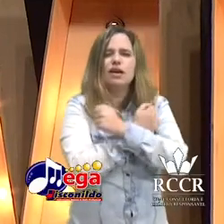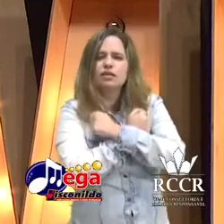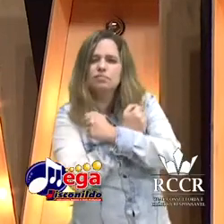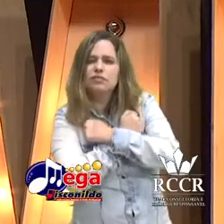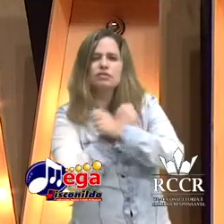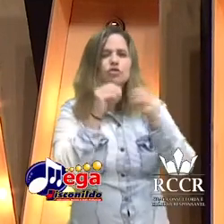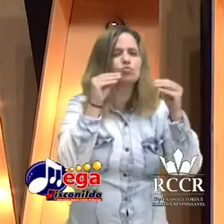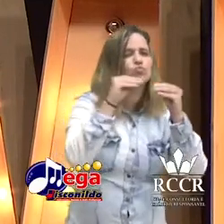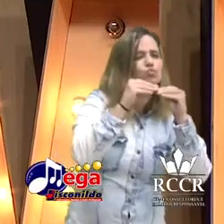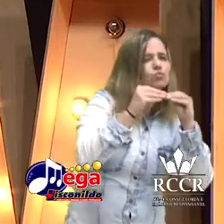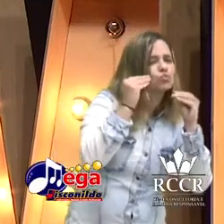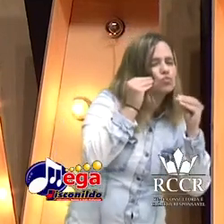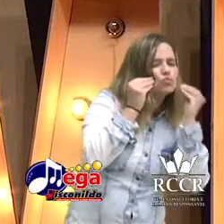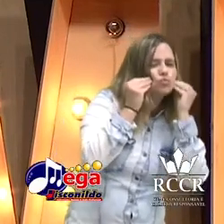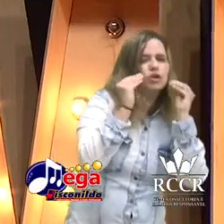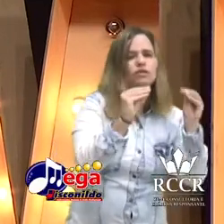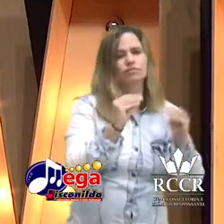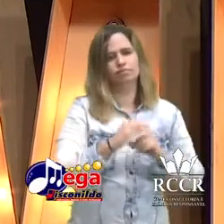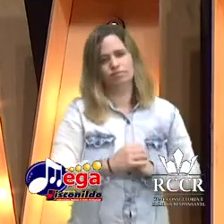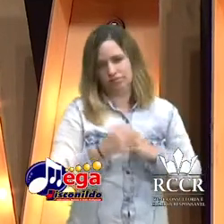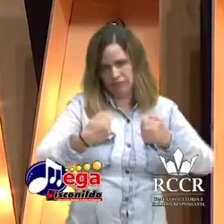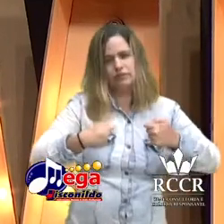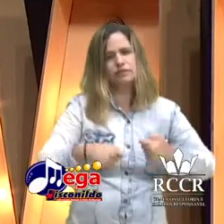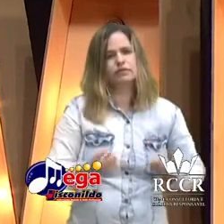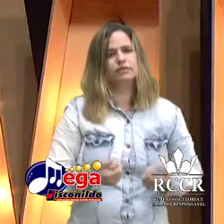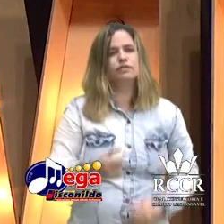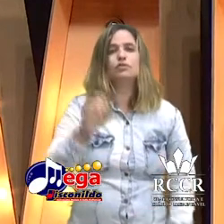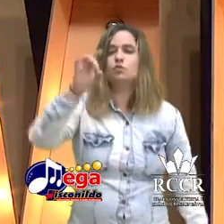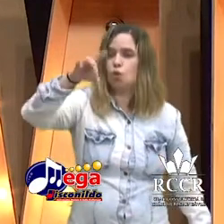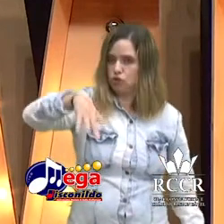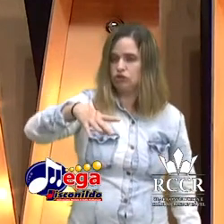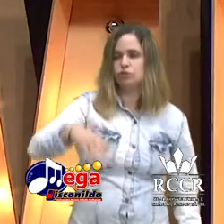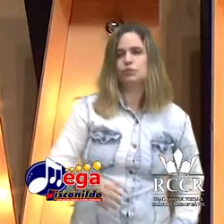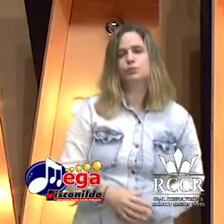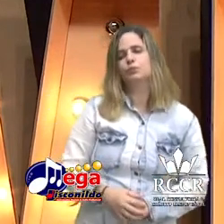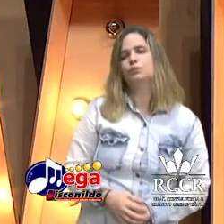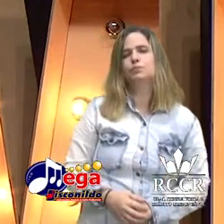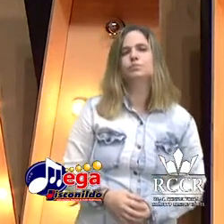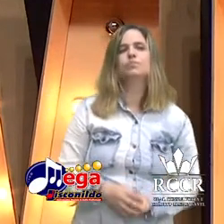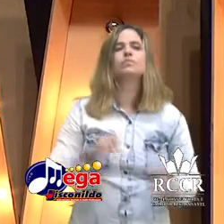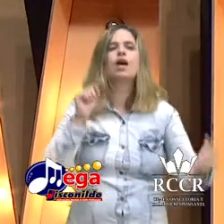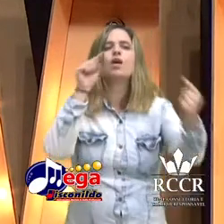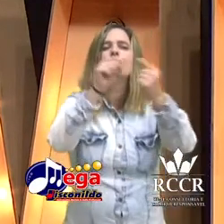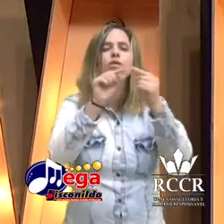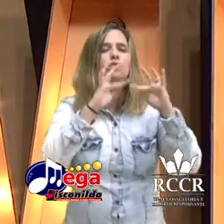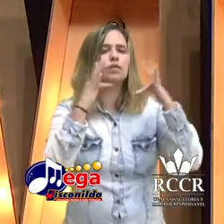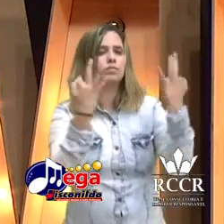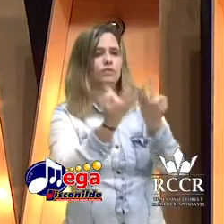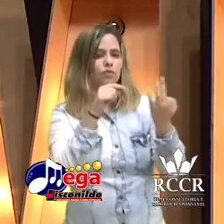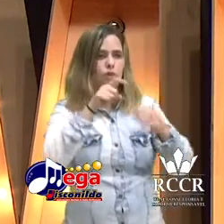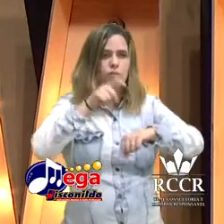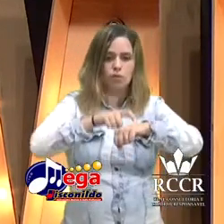vida. Em último lugar, um grande alvo da família em tempos de ameaças é o alvo de lutar